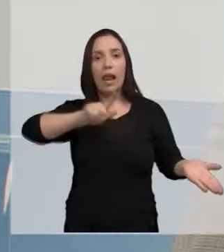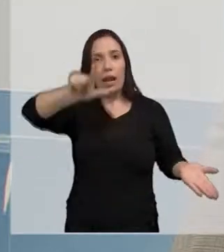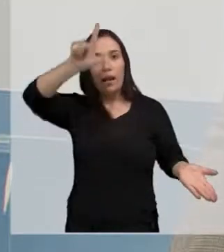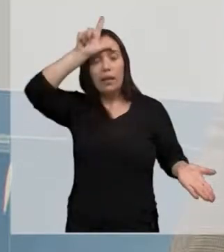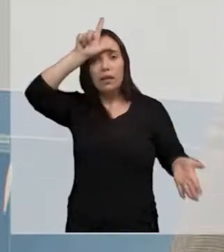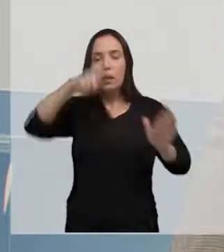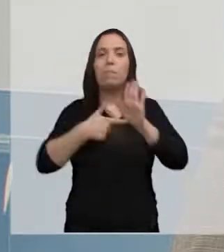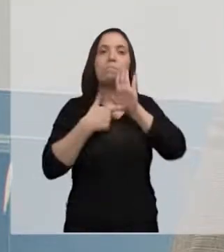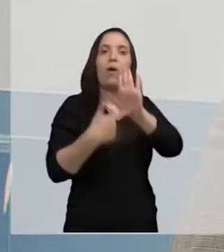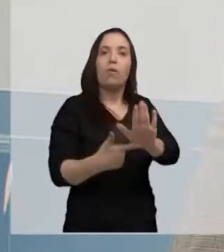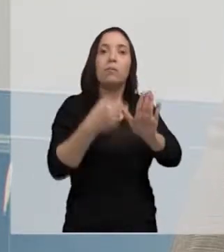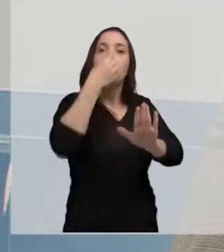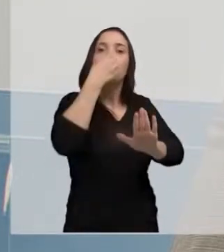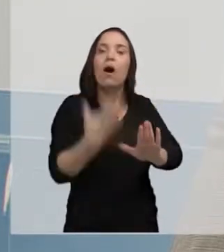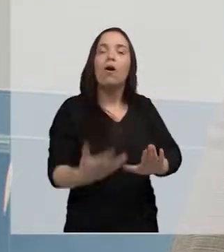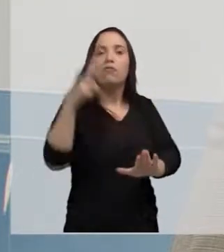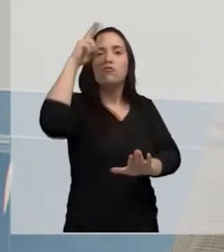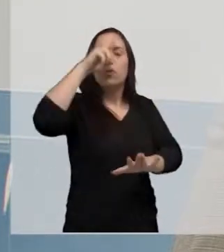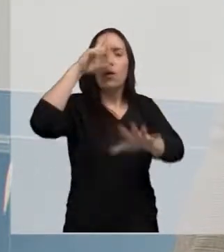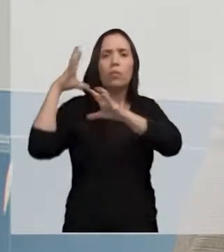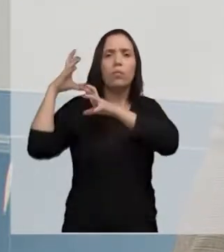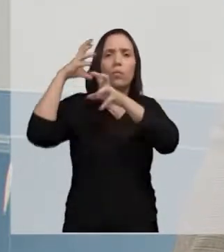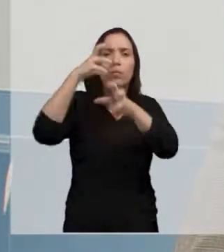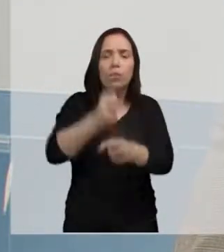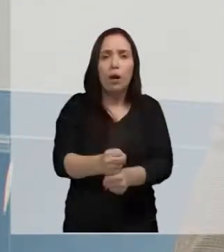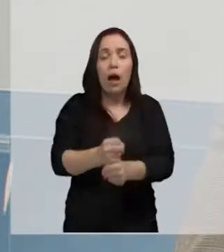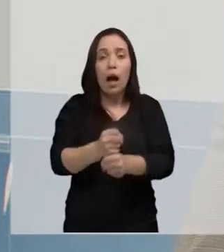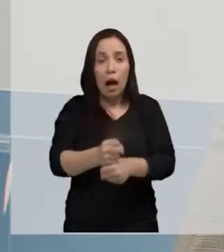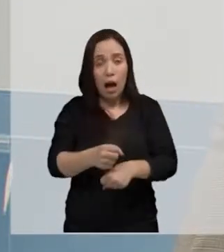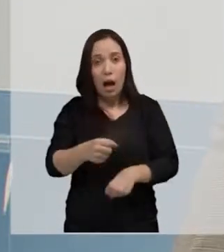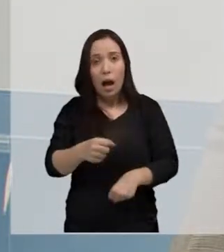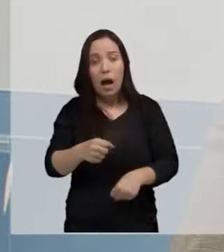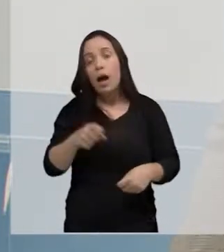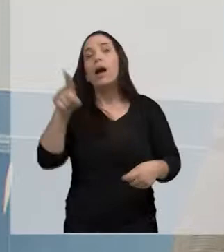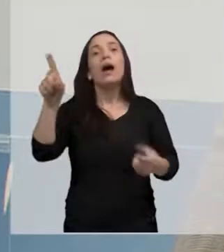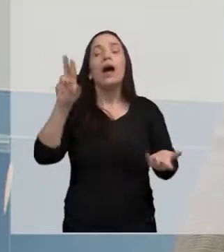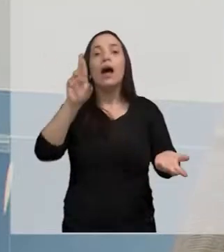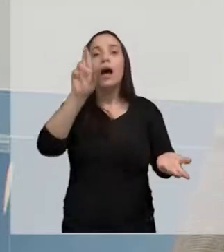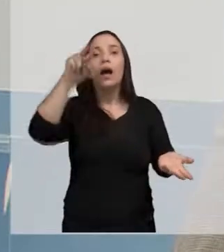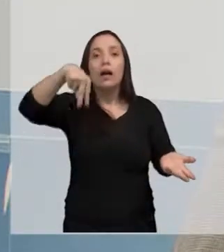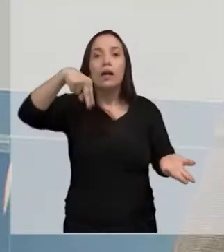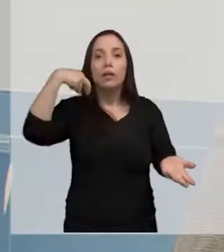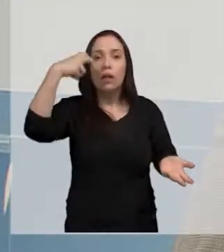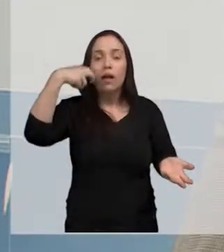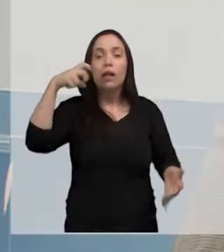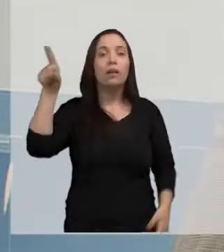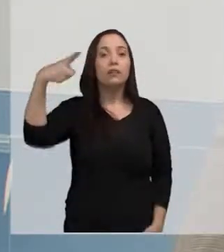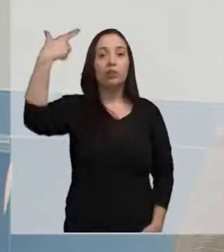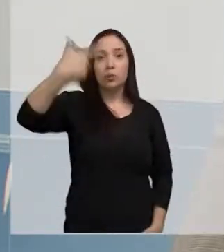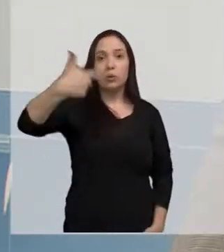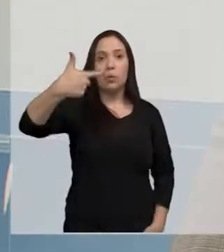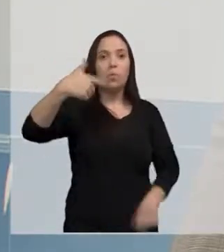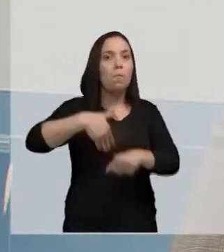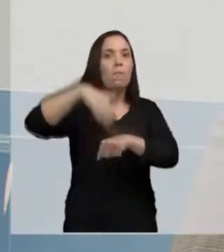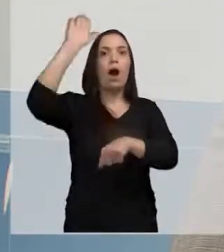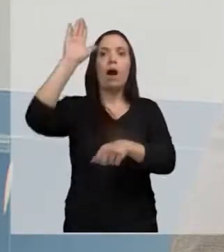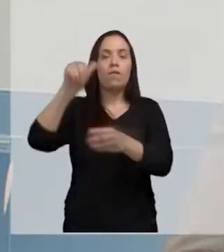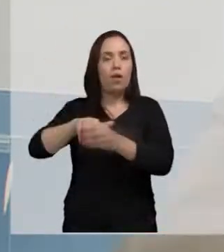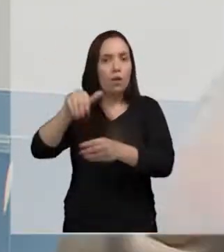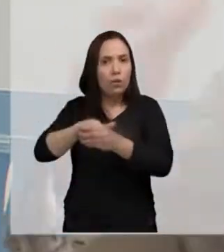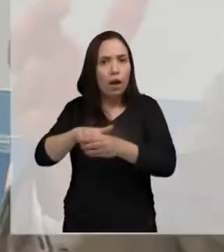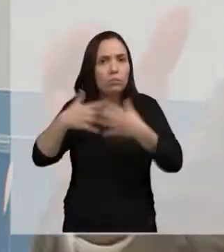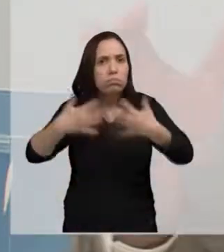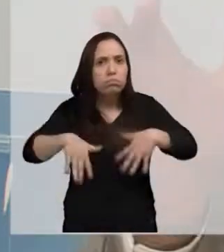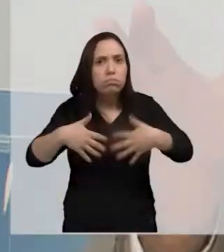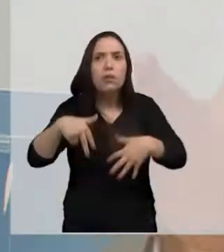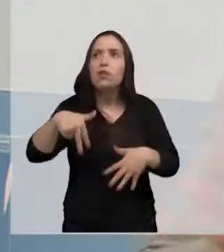Né? E foi muito bem votado em todos. Olha, aqui no Rio Grande do Norte ele ficou em segundo lugar. Isso foi importante também. Entendeu? E